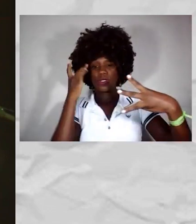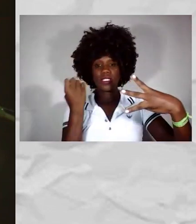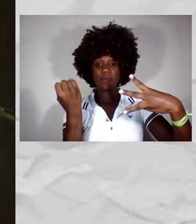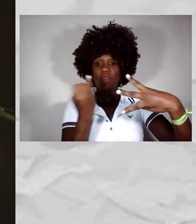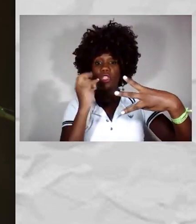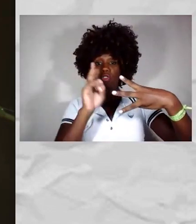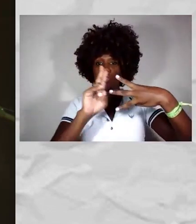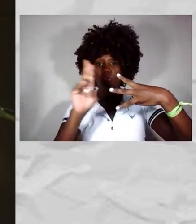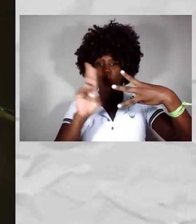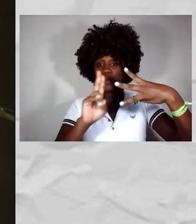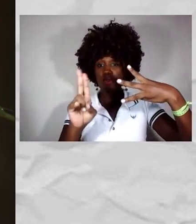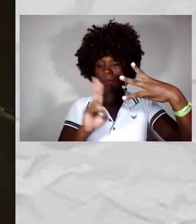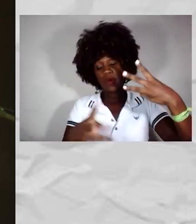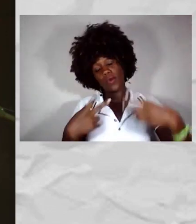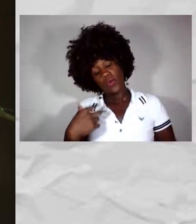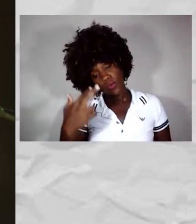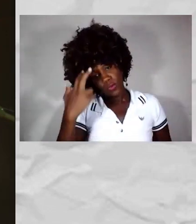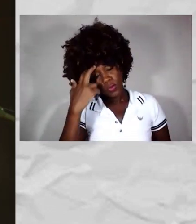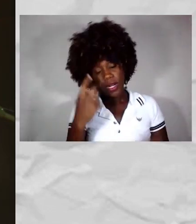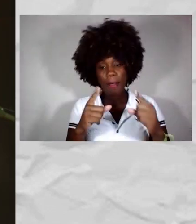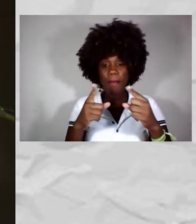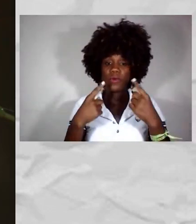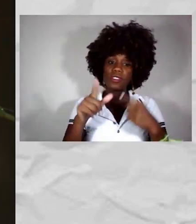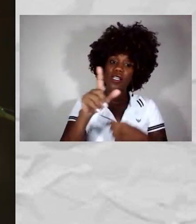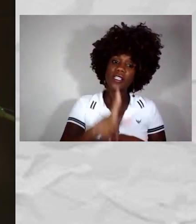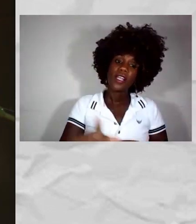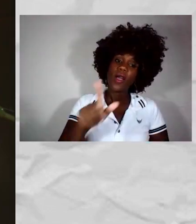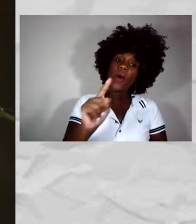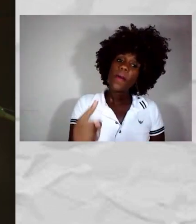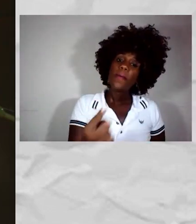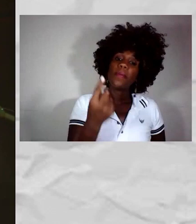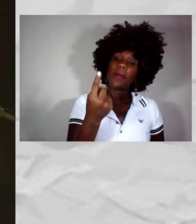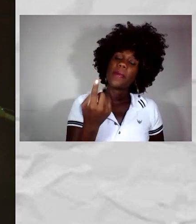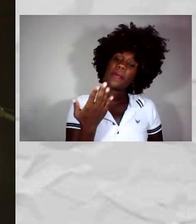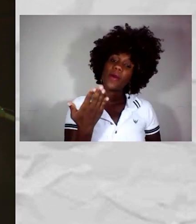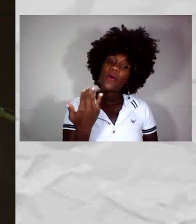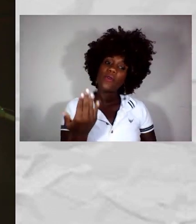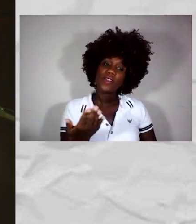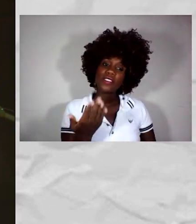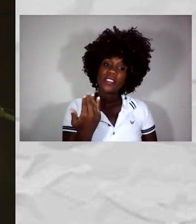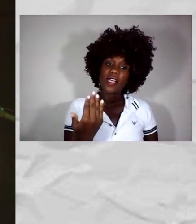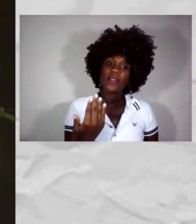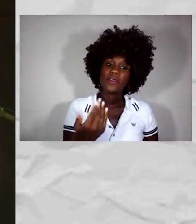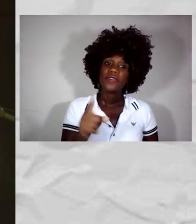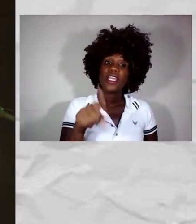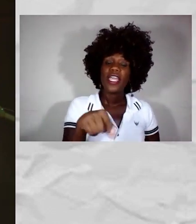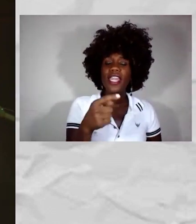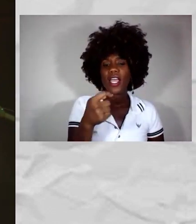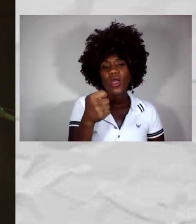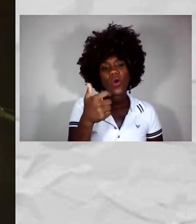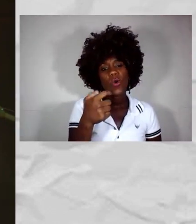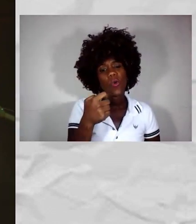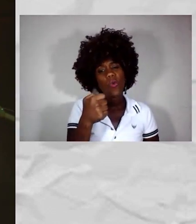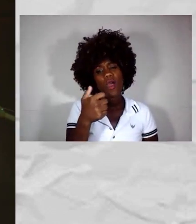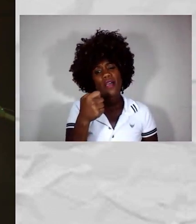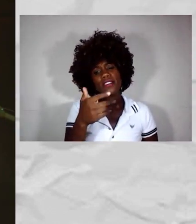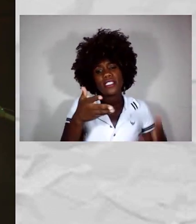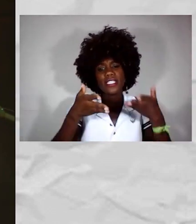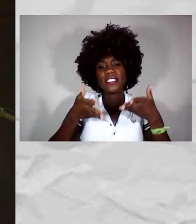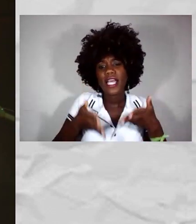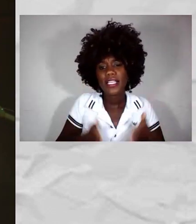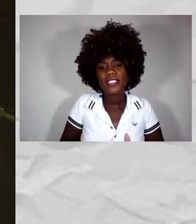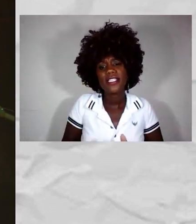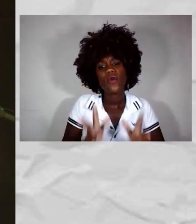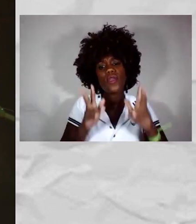nossa literatura, da nossa música. Eu queria chamar o primeiro para conversar. Ele é quase conterrâneo meu, que ele é lá de Sertânia,